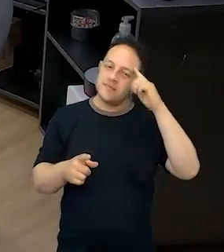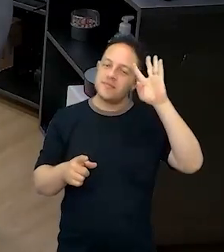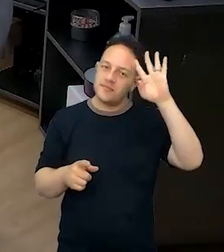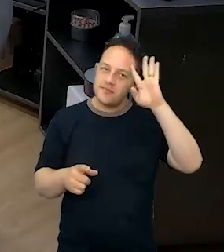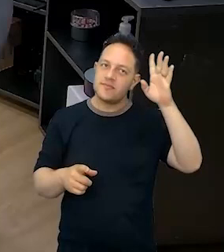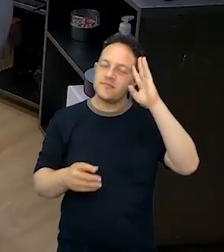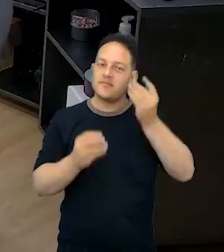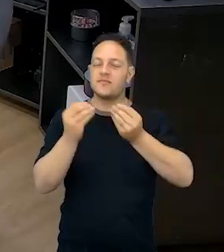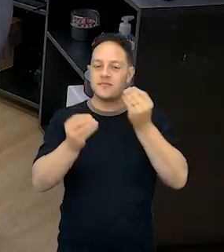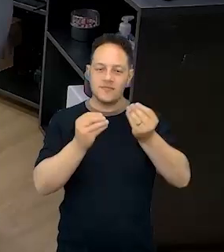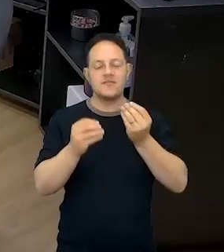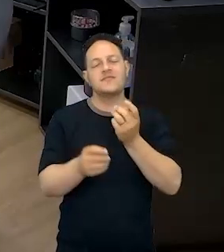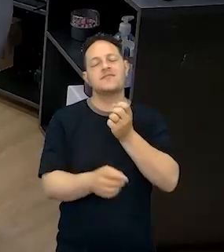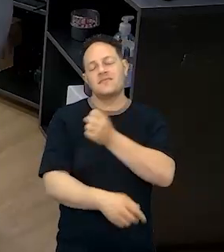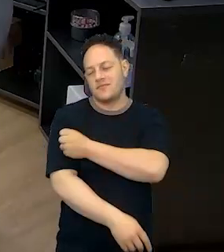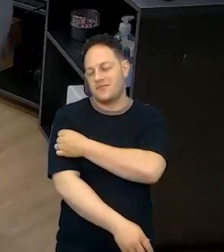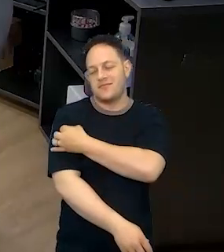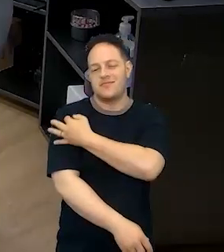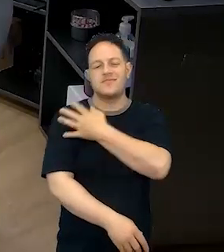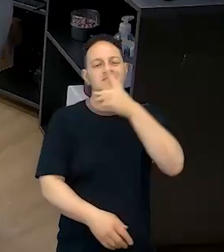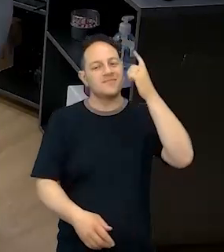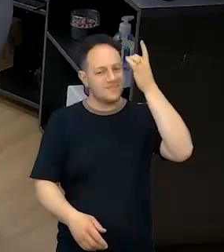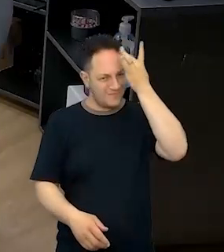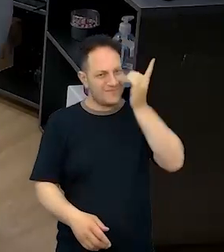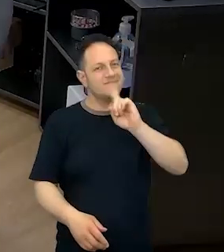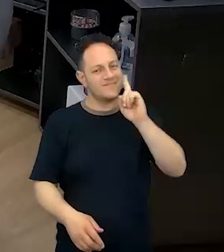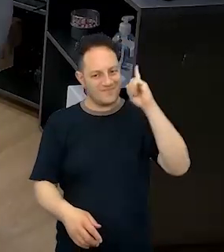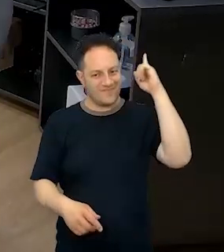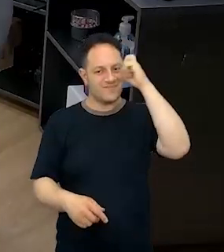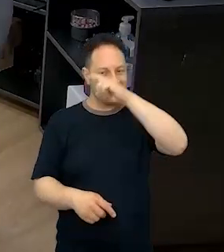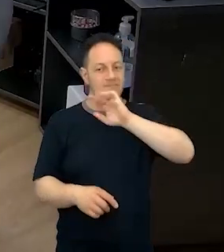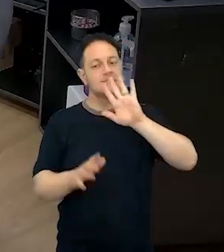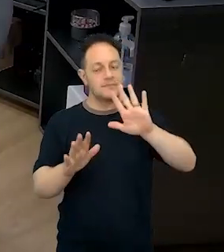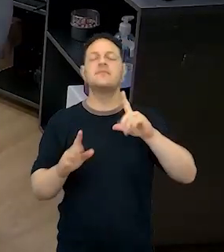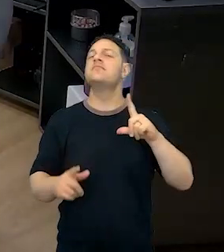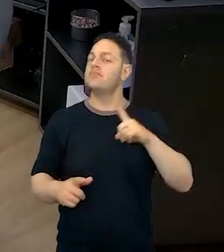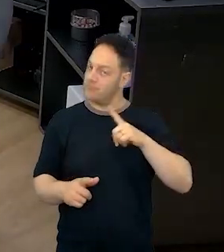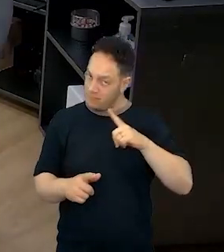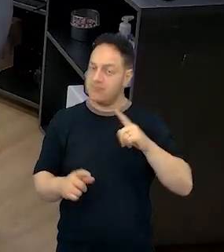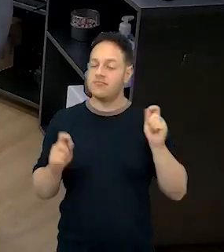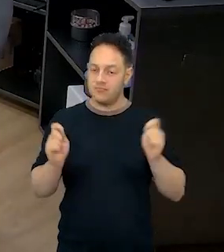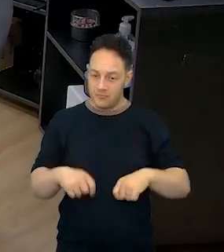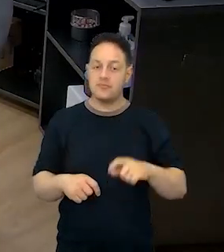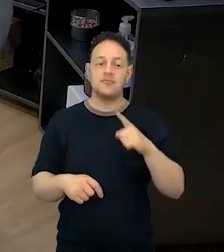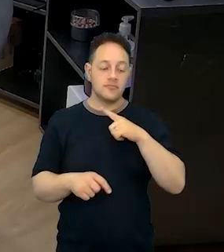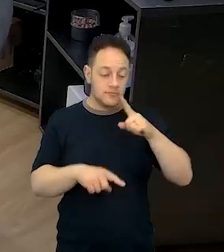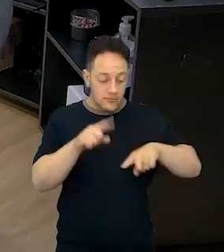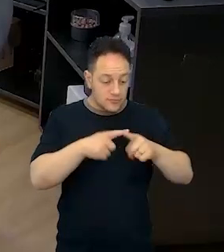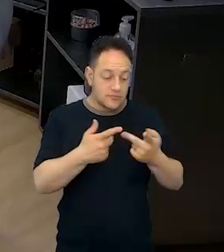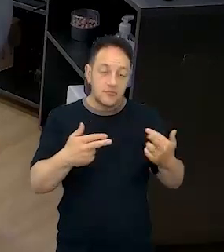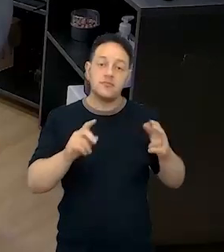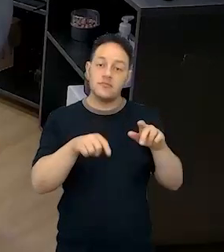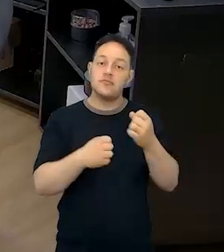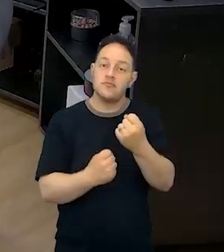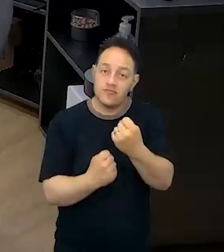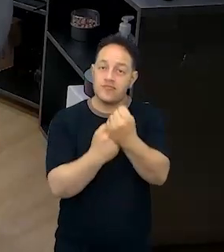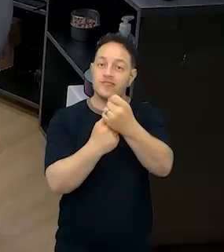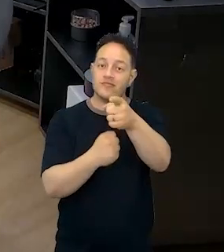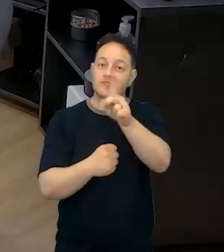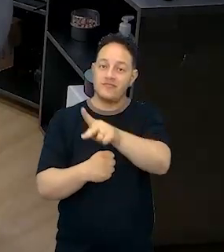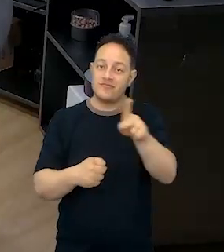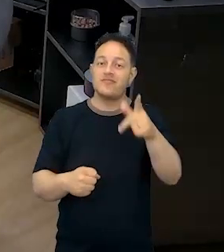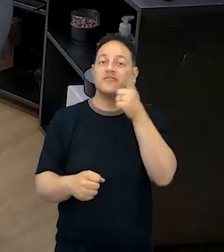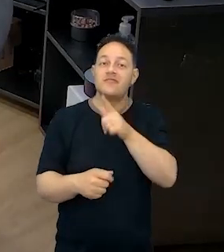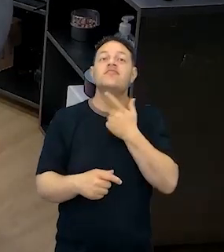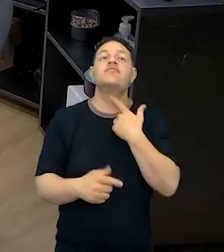para anos iniciais é um desafio, né? Mas tem sim, e inclusive já tem também material para apoiar os professores que queiram